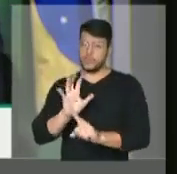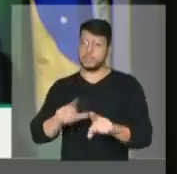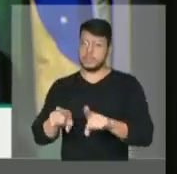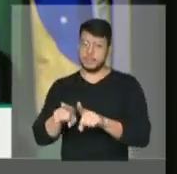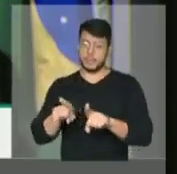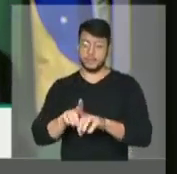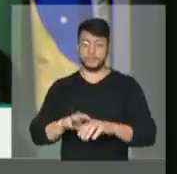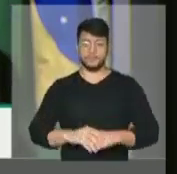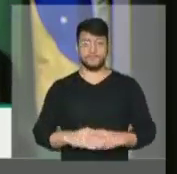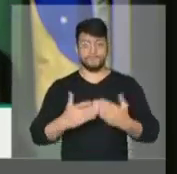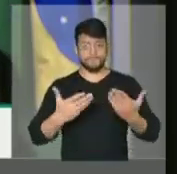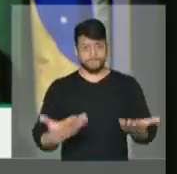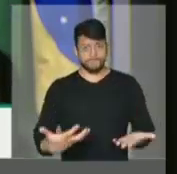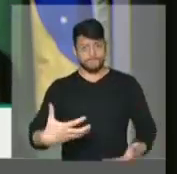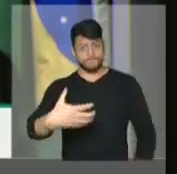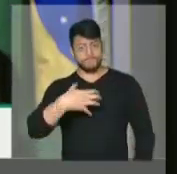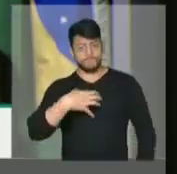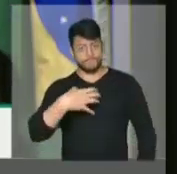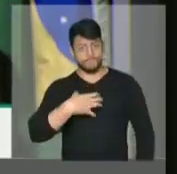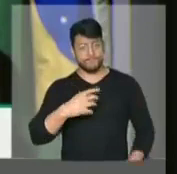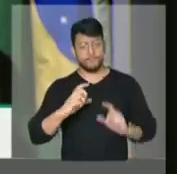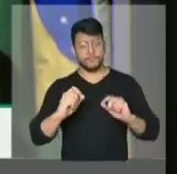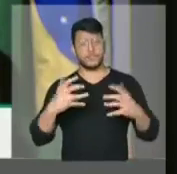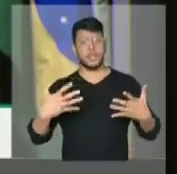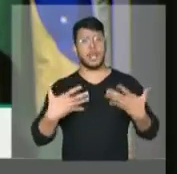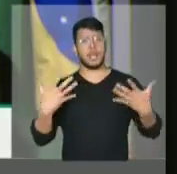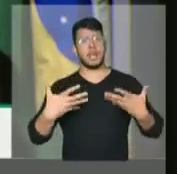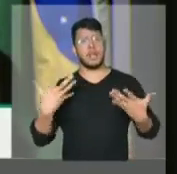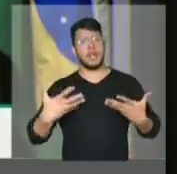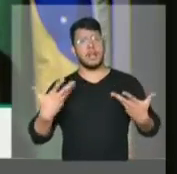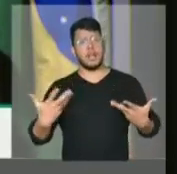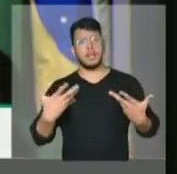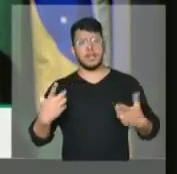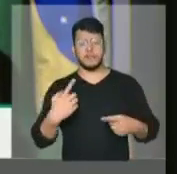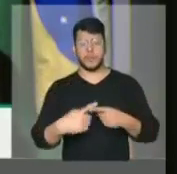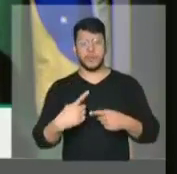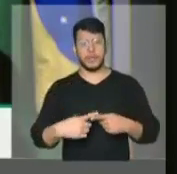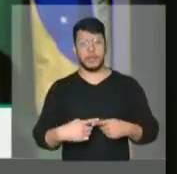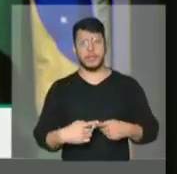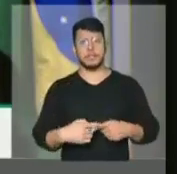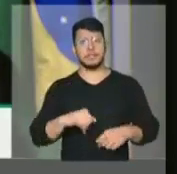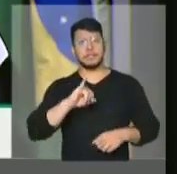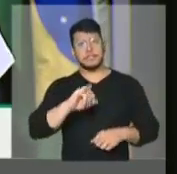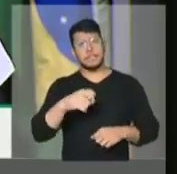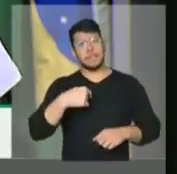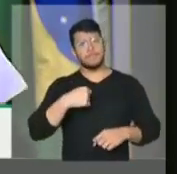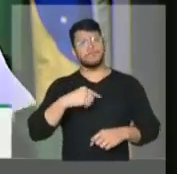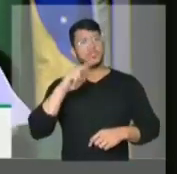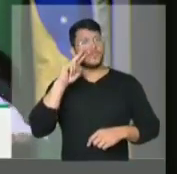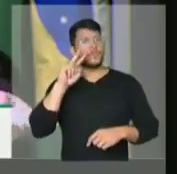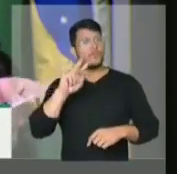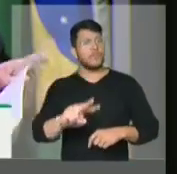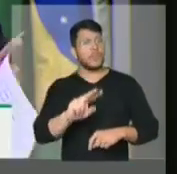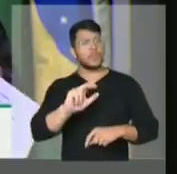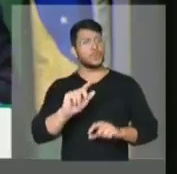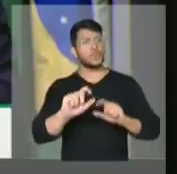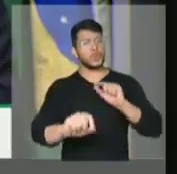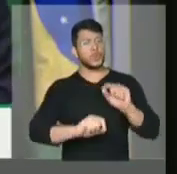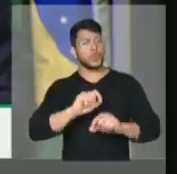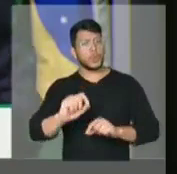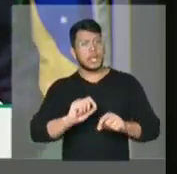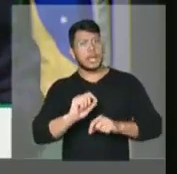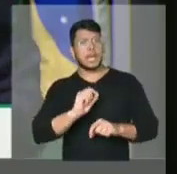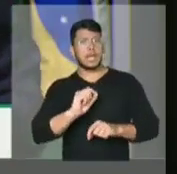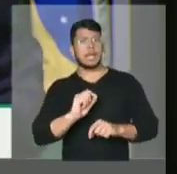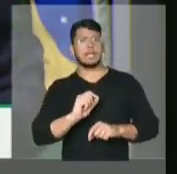Tenho grande alegria quando presencio e vejo aqui nessa casa